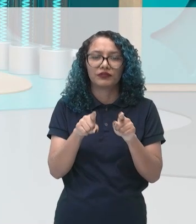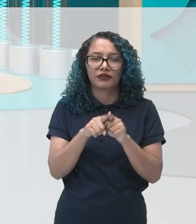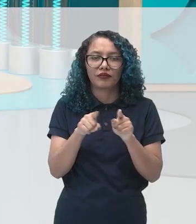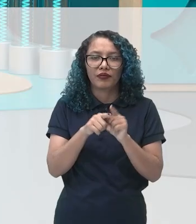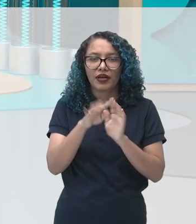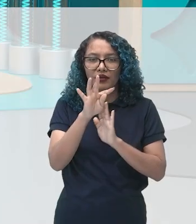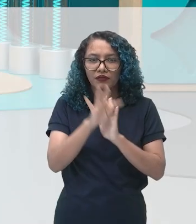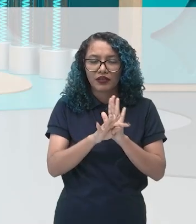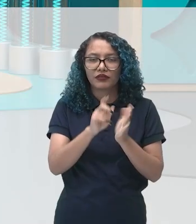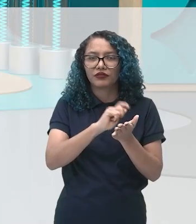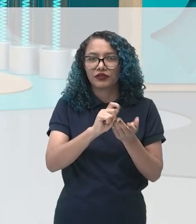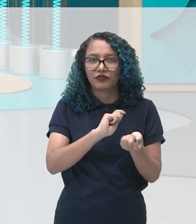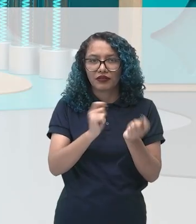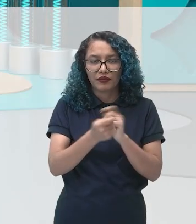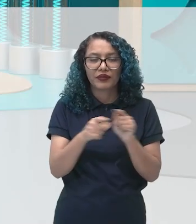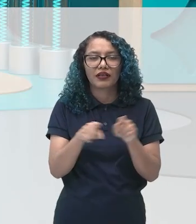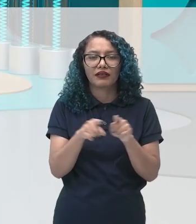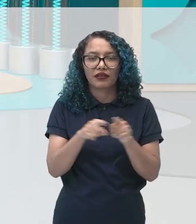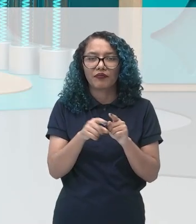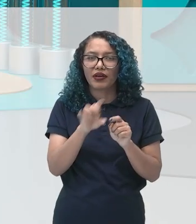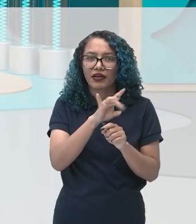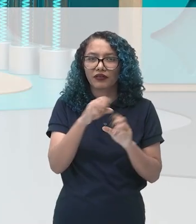as suas características, ok?